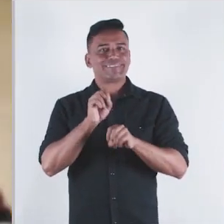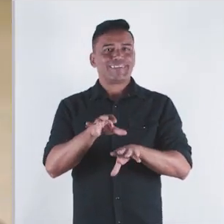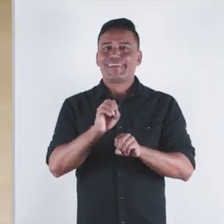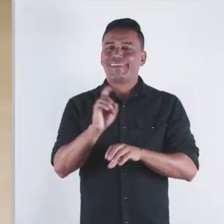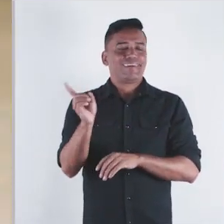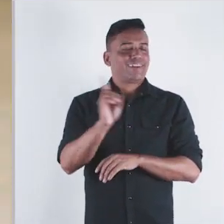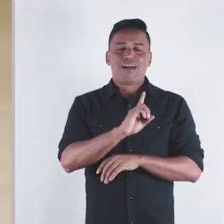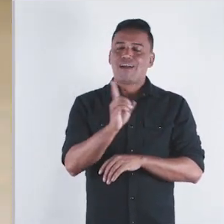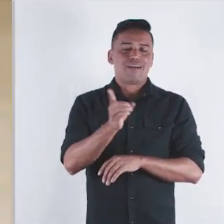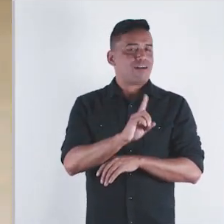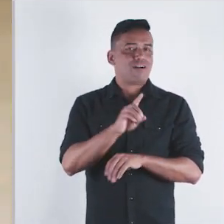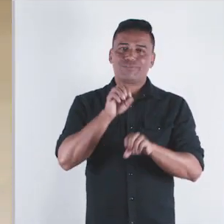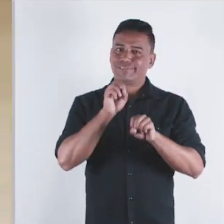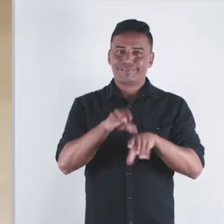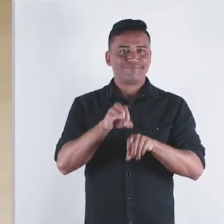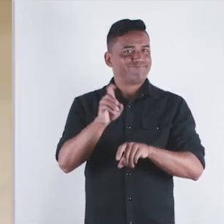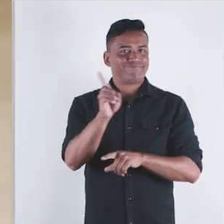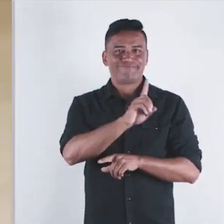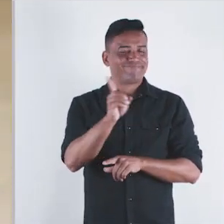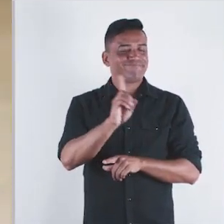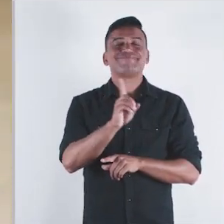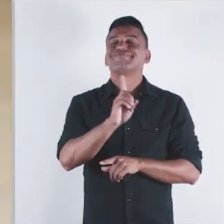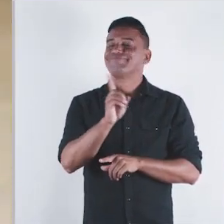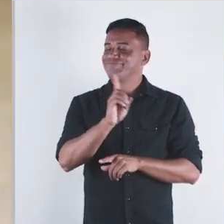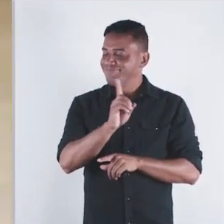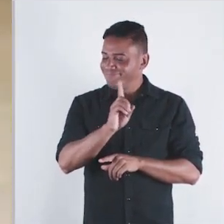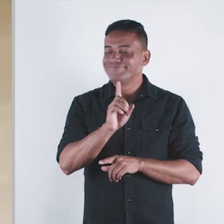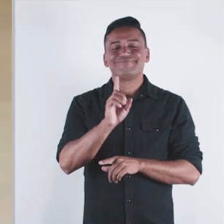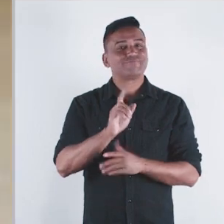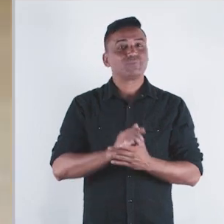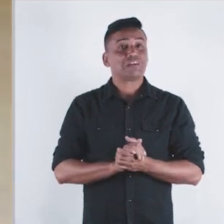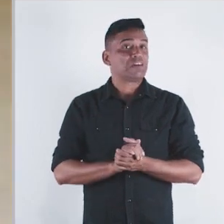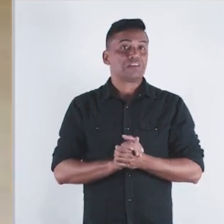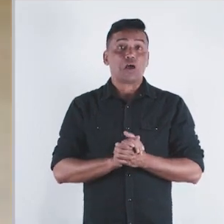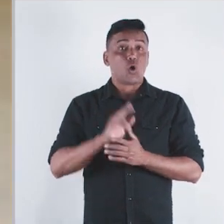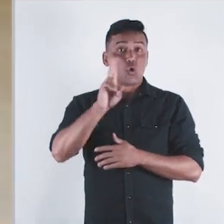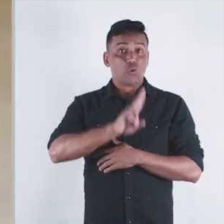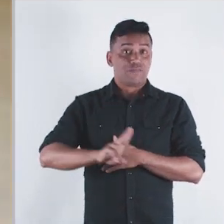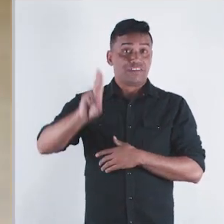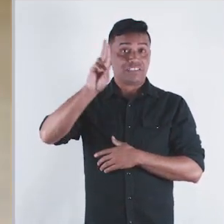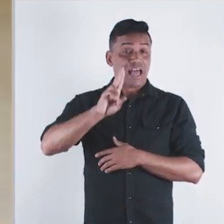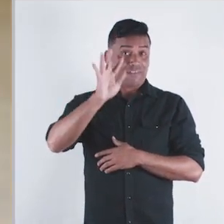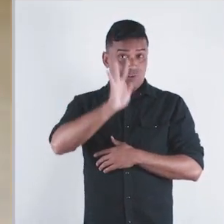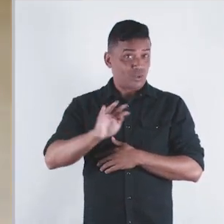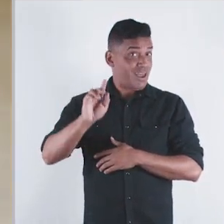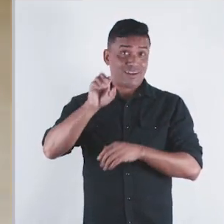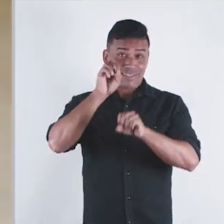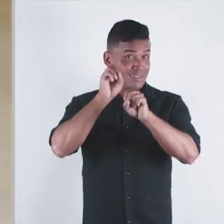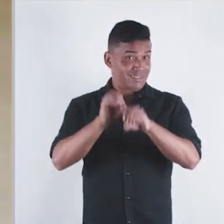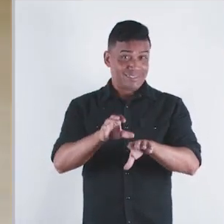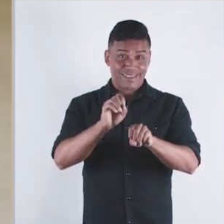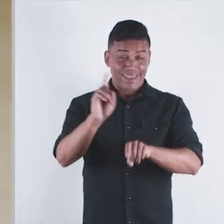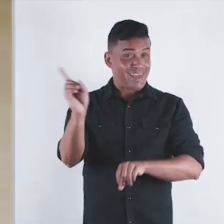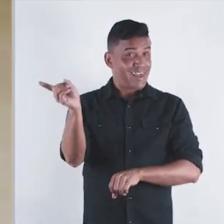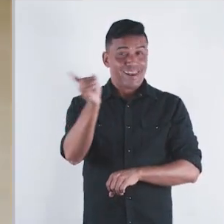não mesmo. Não mesmo. Nem nas universidades, eu diria, hein? Assim,